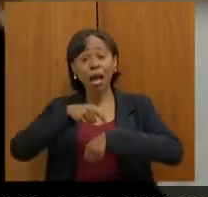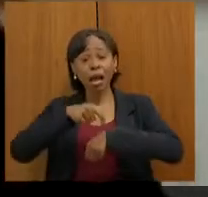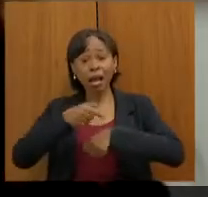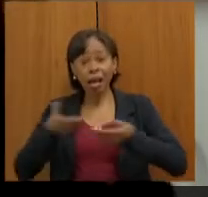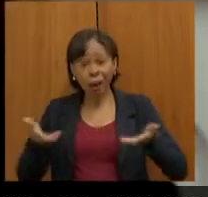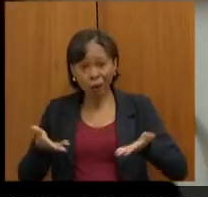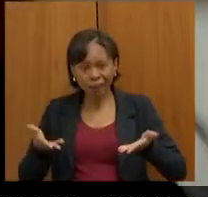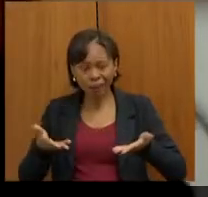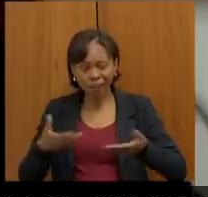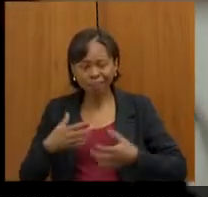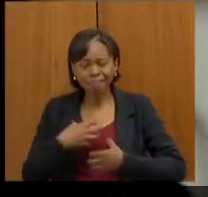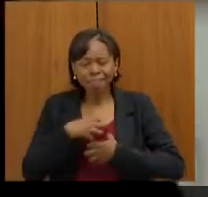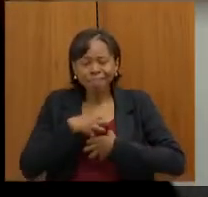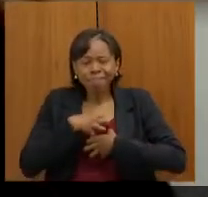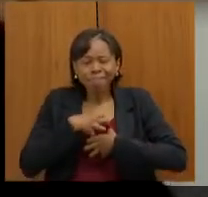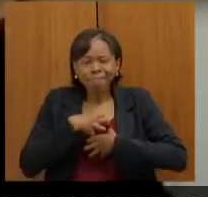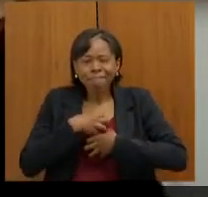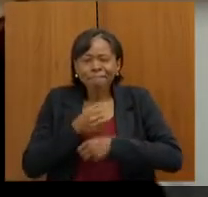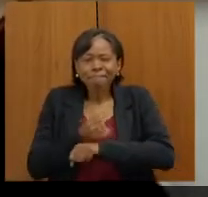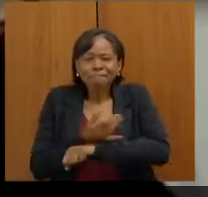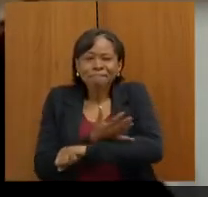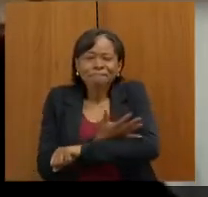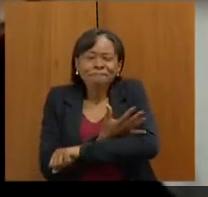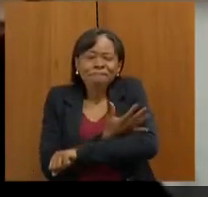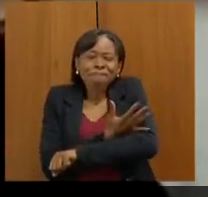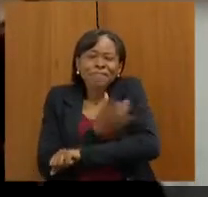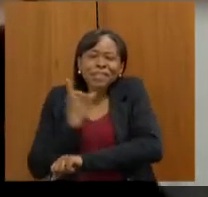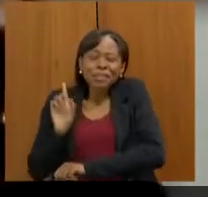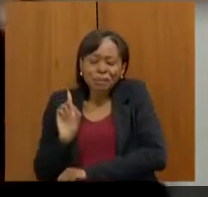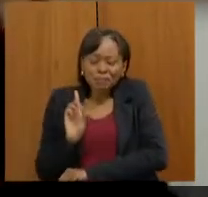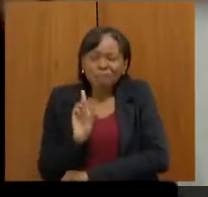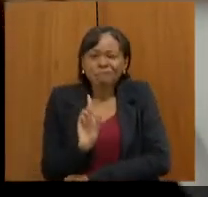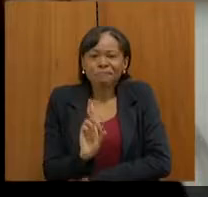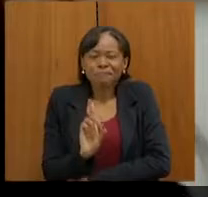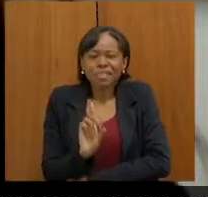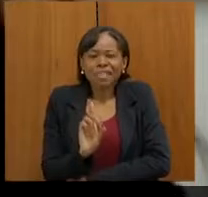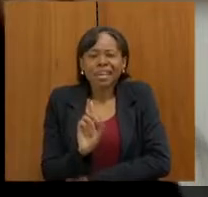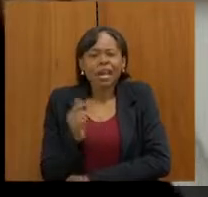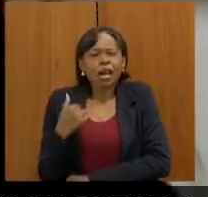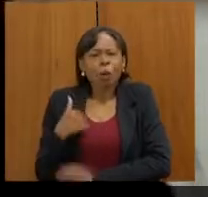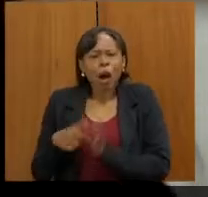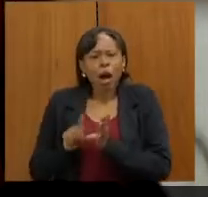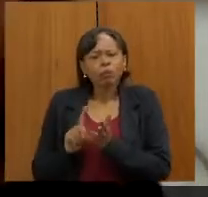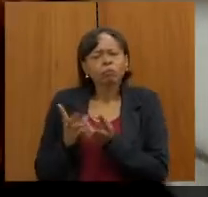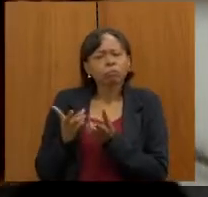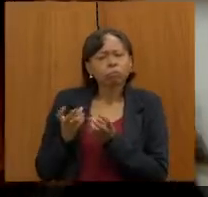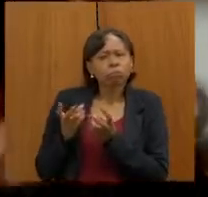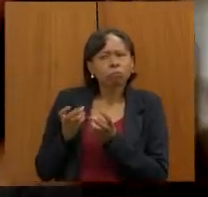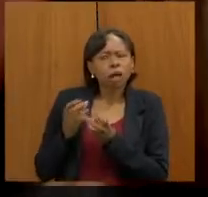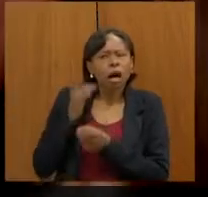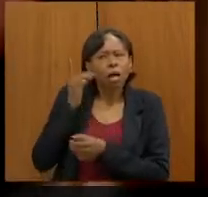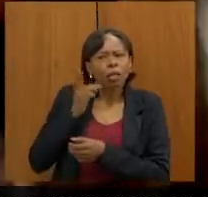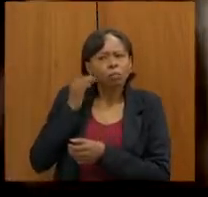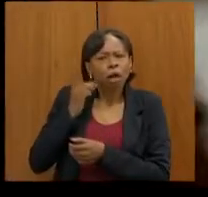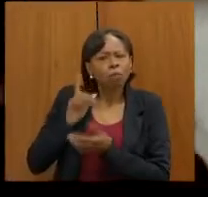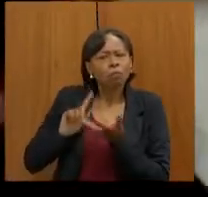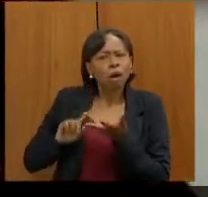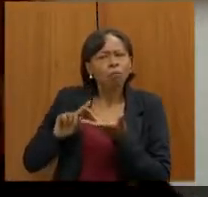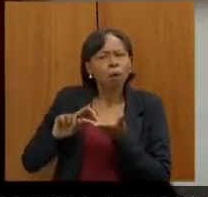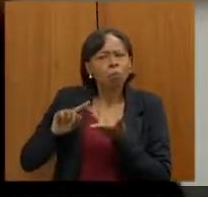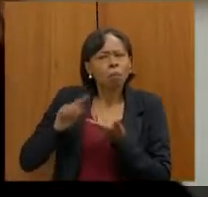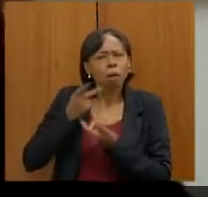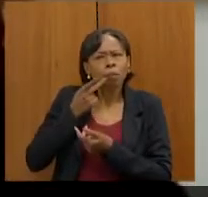mim estar aqui enquanto eu via deputada na pala ouvia Deputado André e Alzira Deputado A Leninha